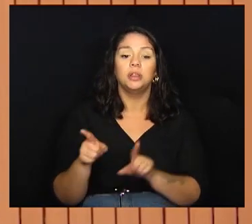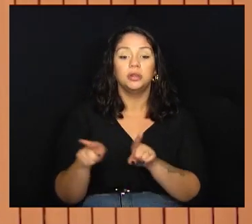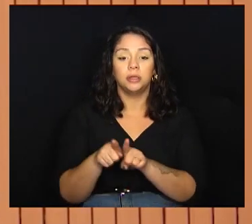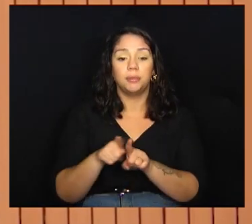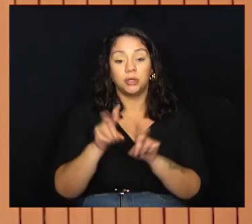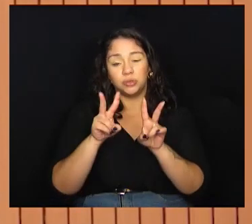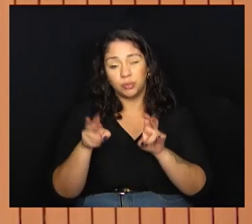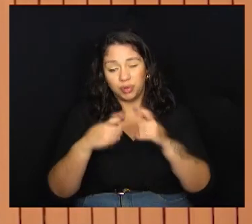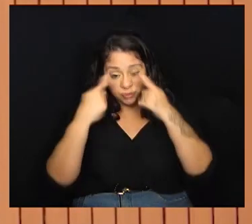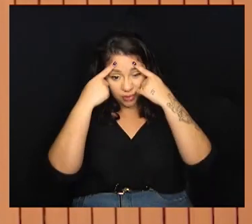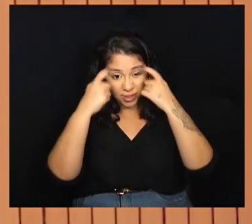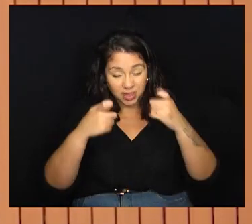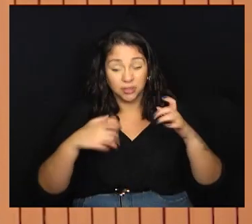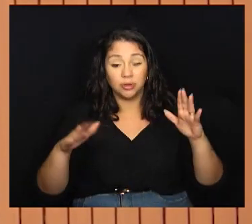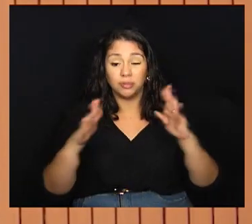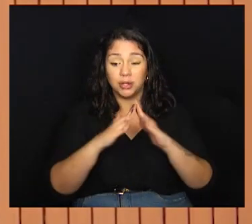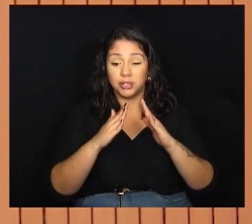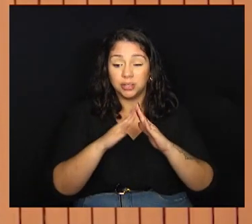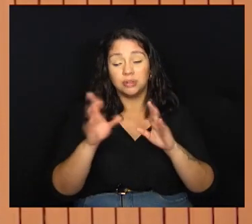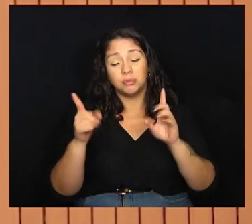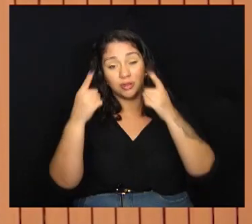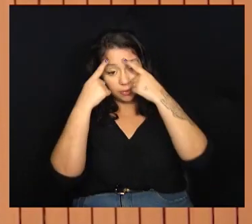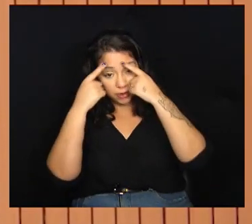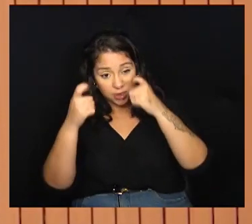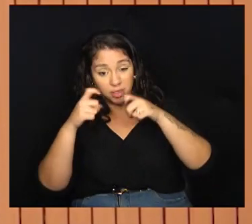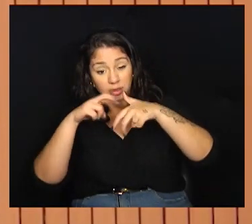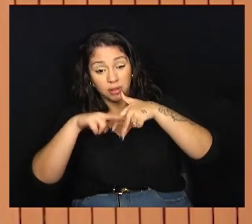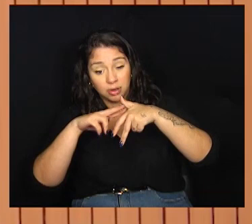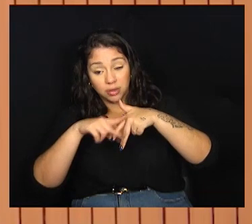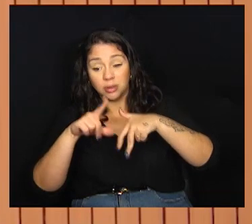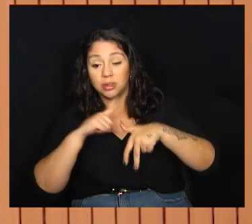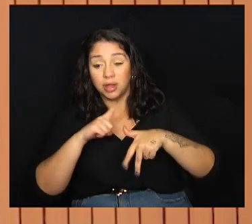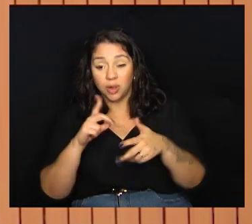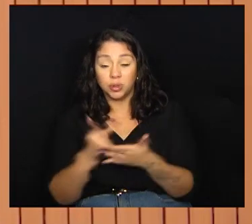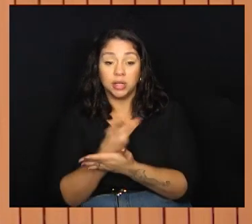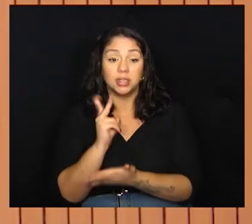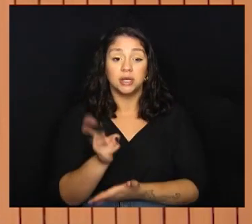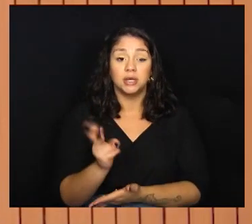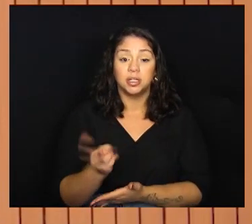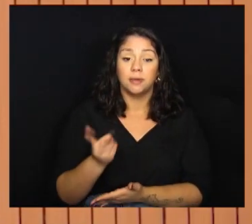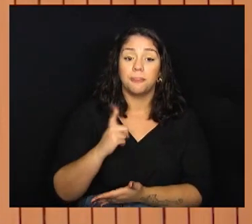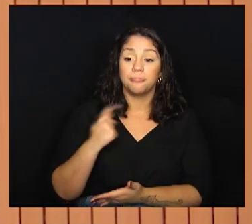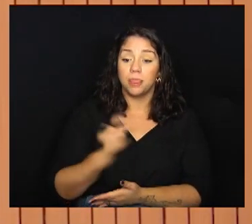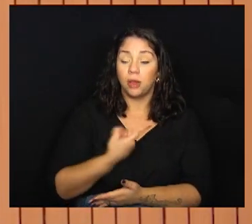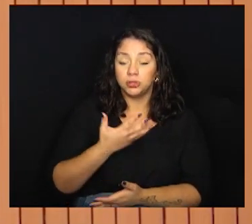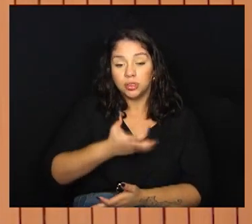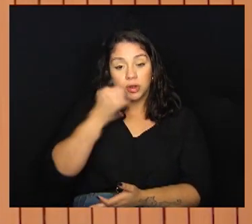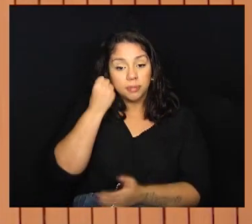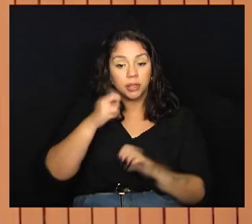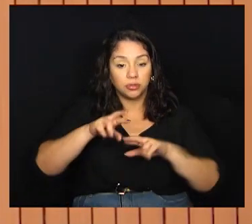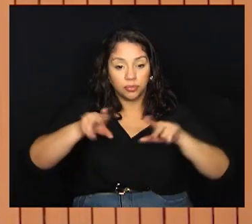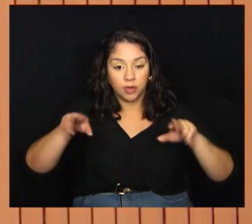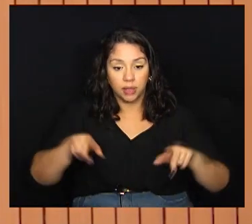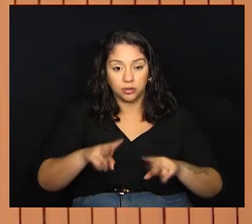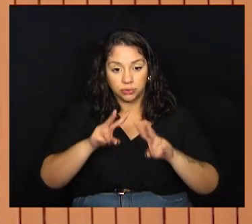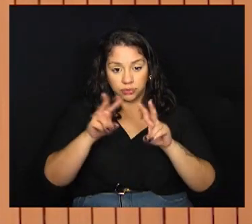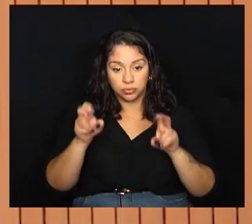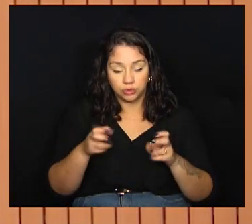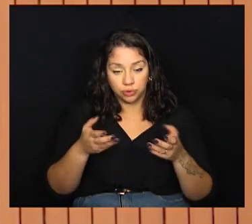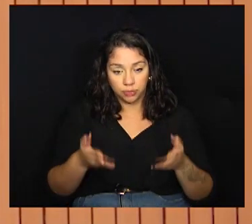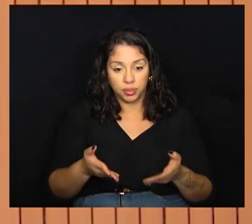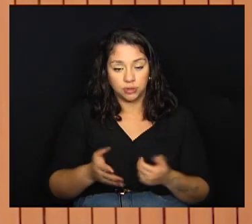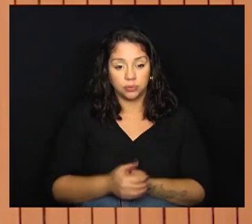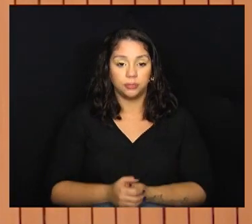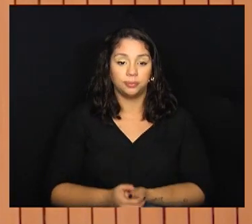de violência doméstica e de gênero, que também ocorre muito. Temos muitos acolhimentos aí relacionados a